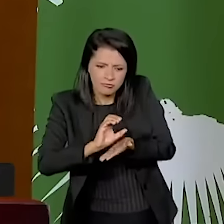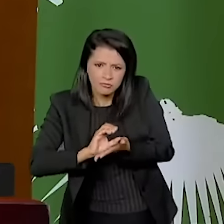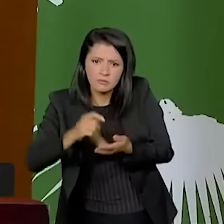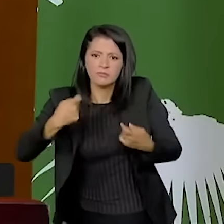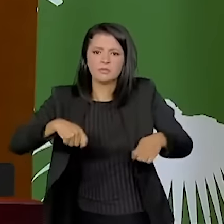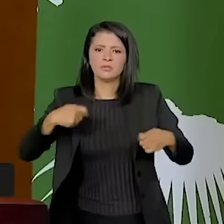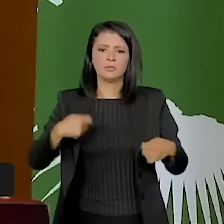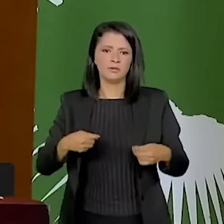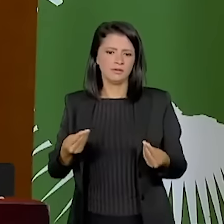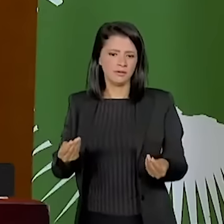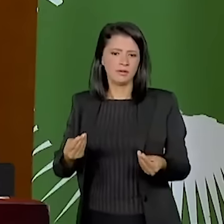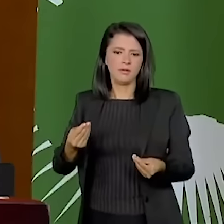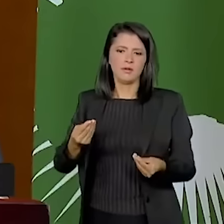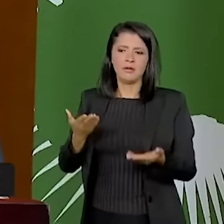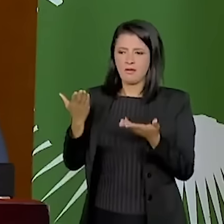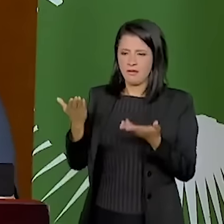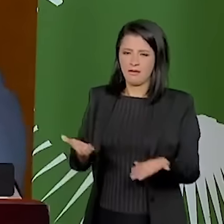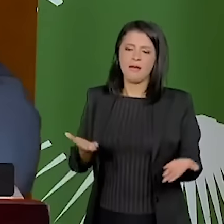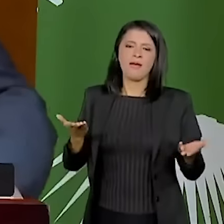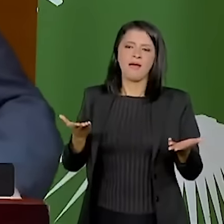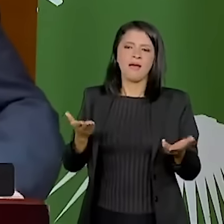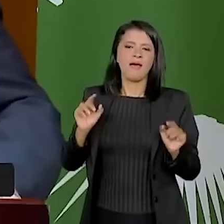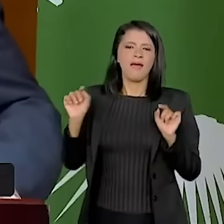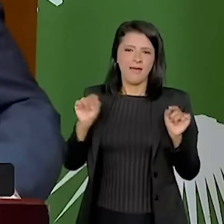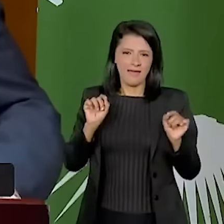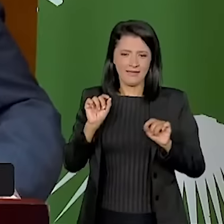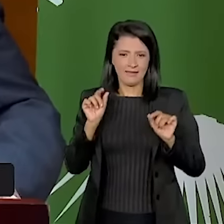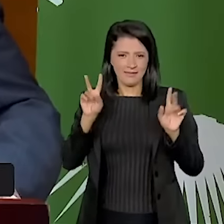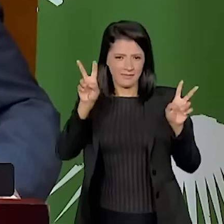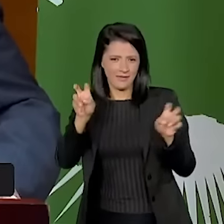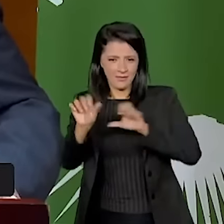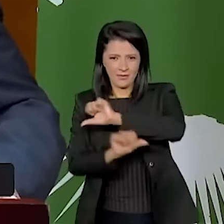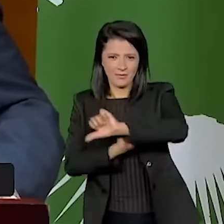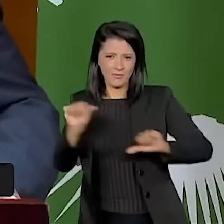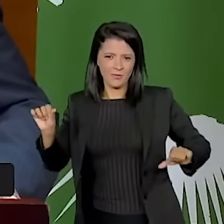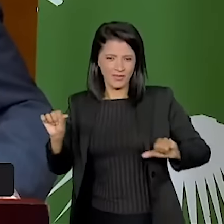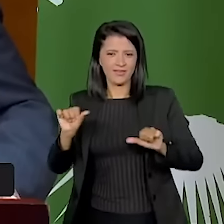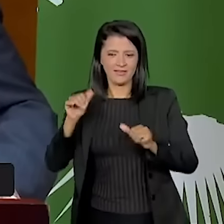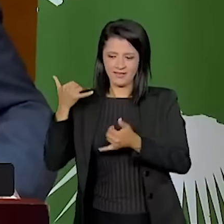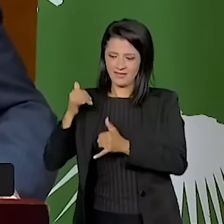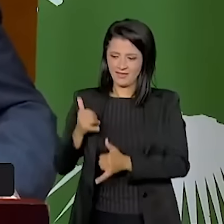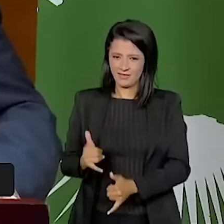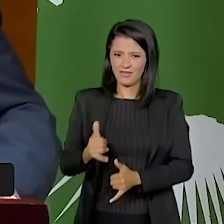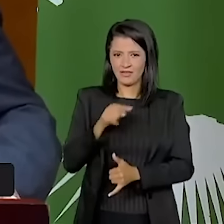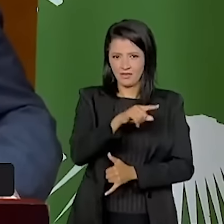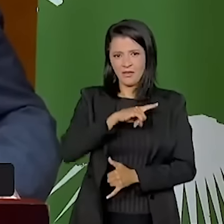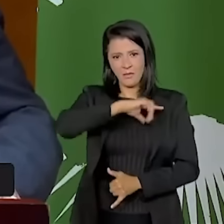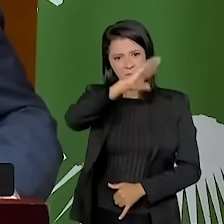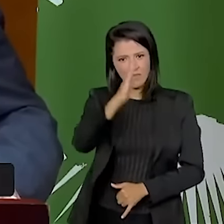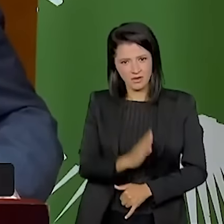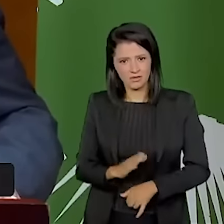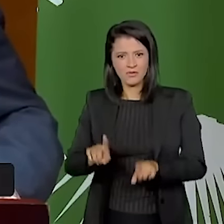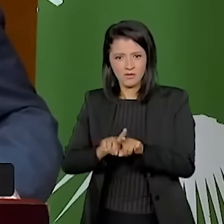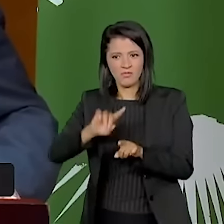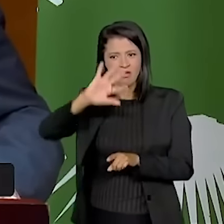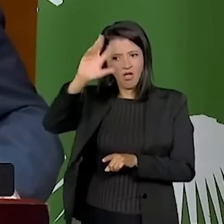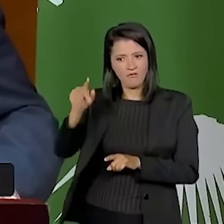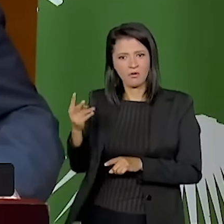necessários. A questão da transição energética passa pelo Brasil e passa pela